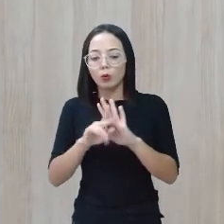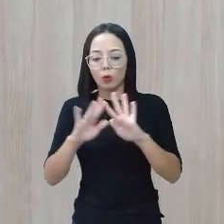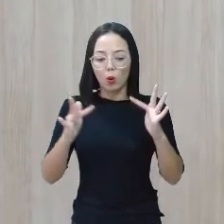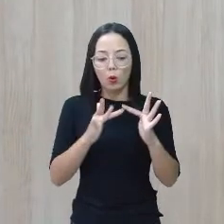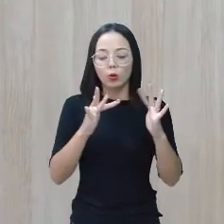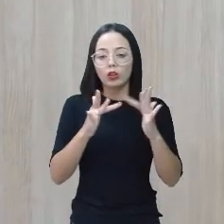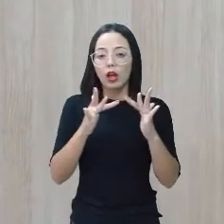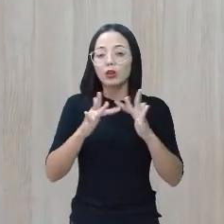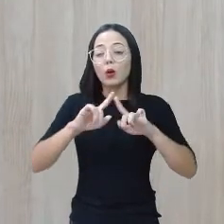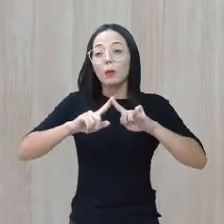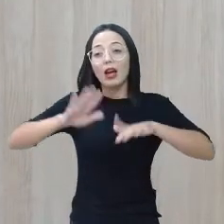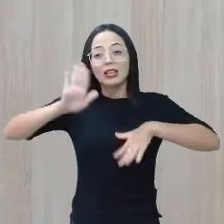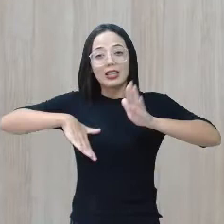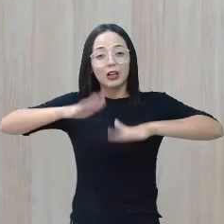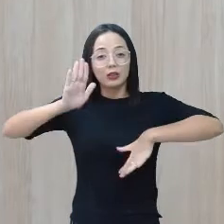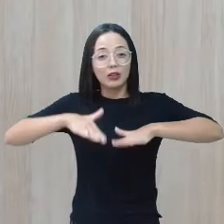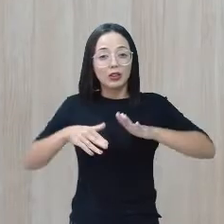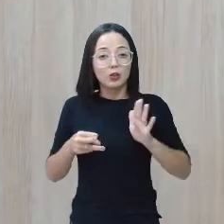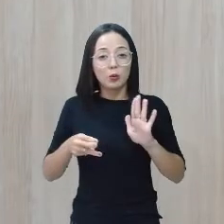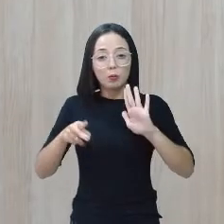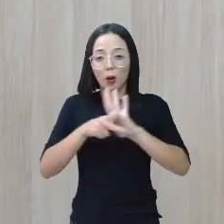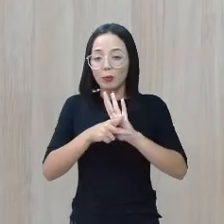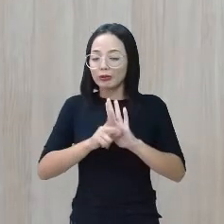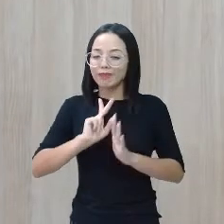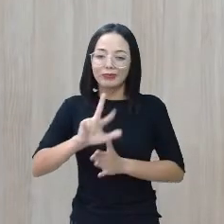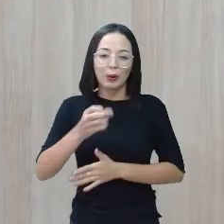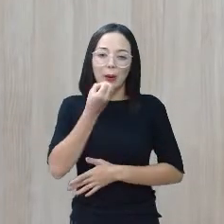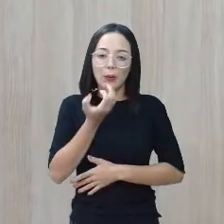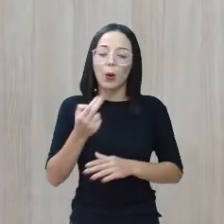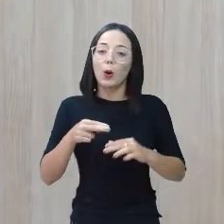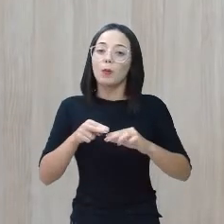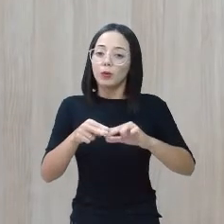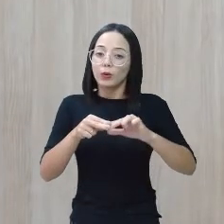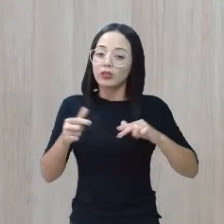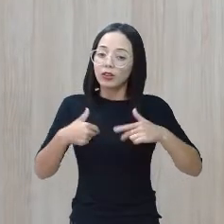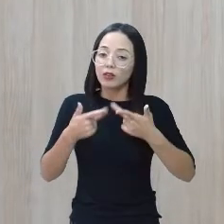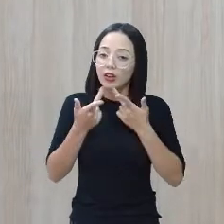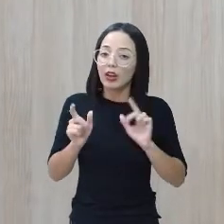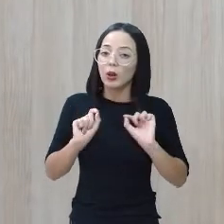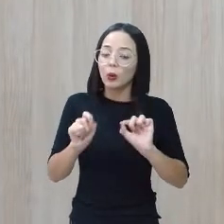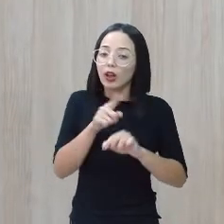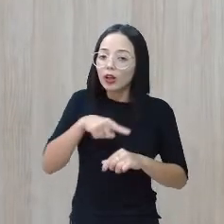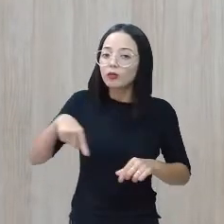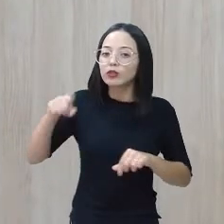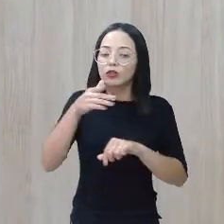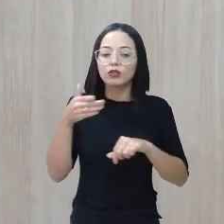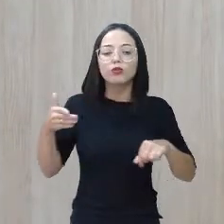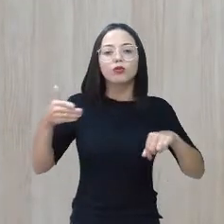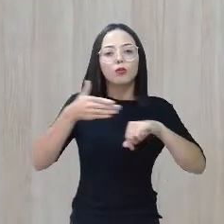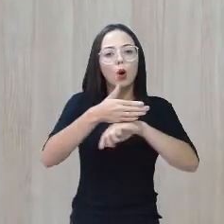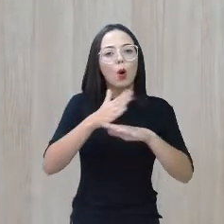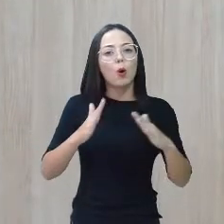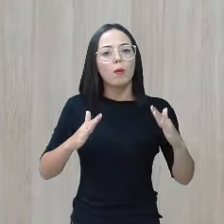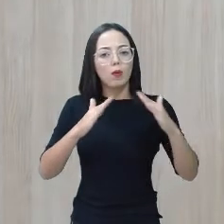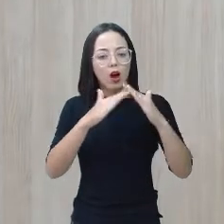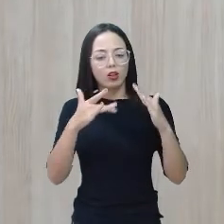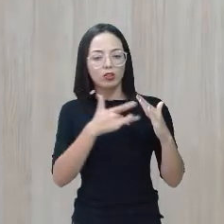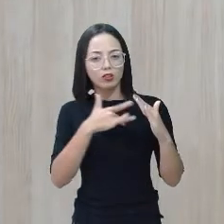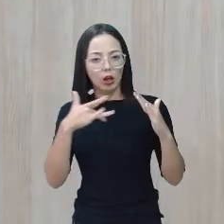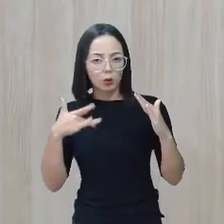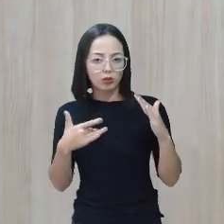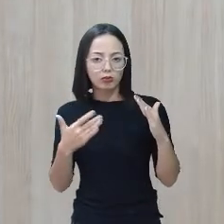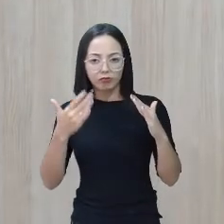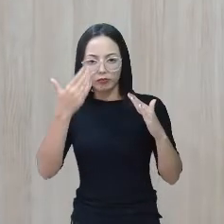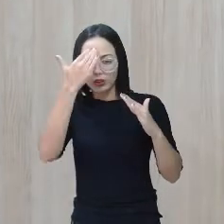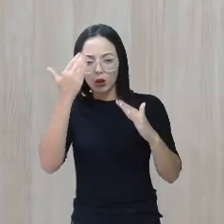que o método, às vezes, não é tão eficaz. Por isso que eu disse a vocês, Procure as unidades básicas de saúde. Quem